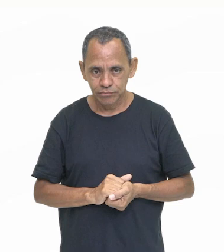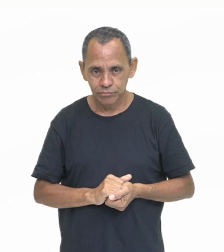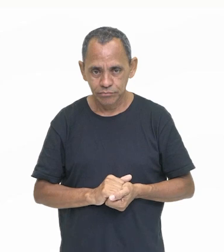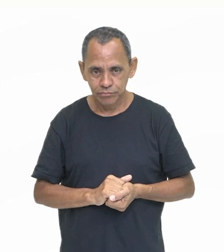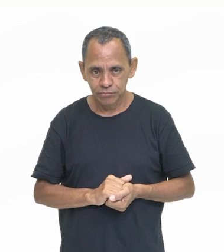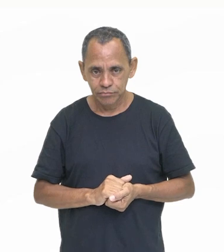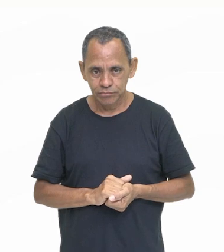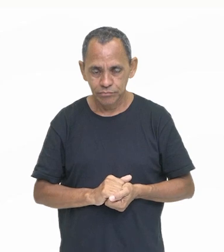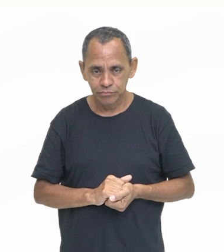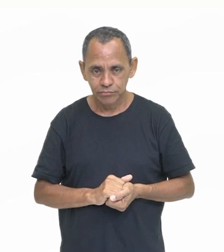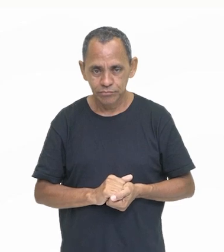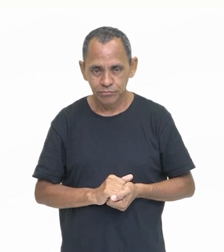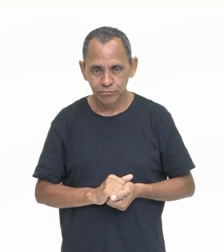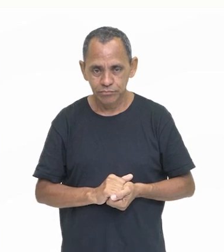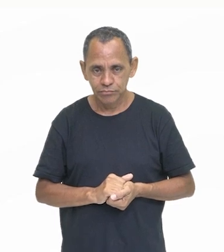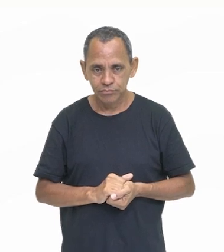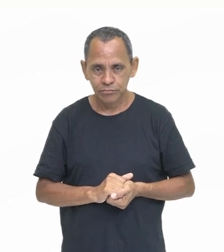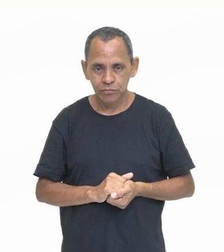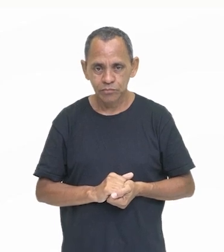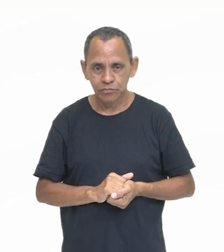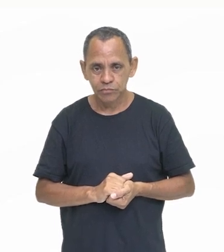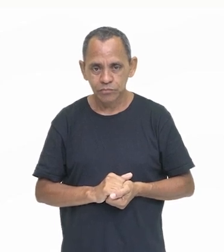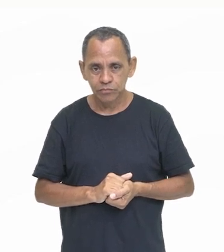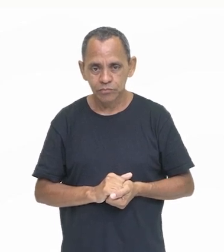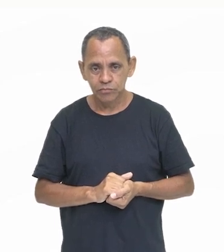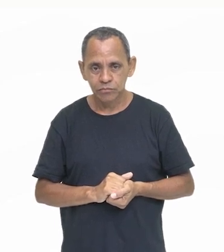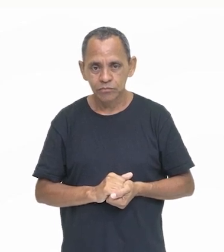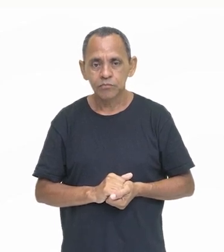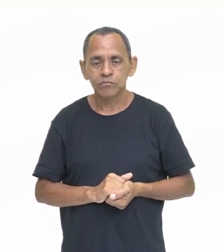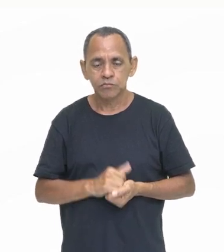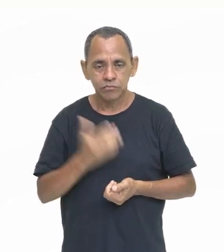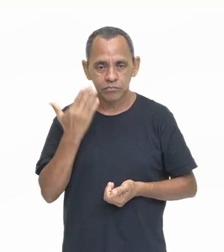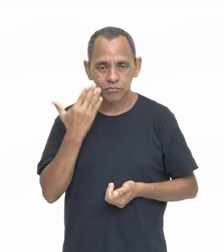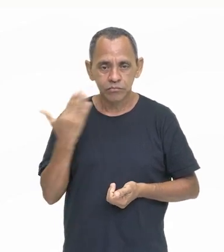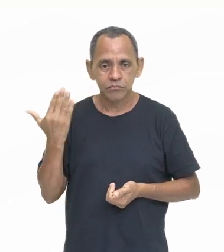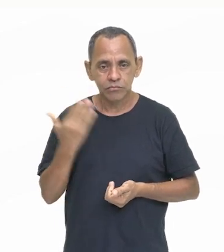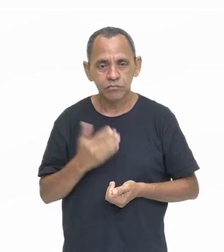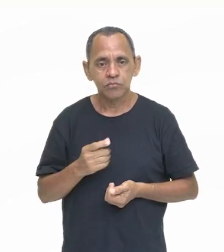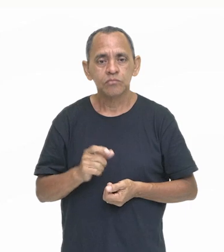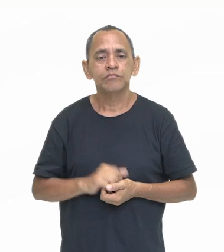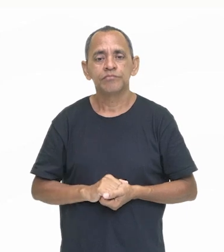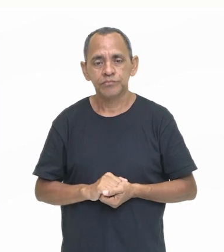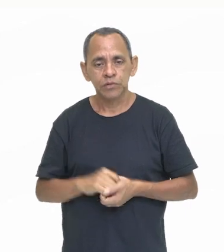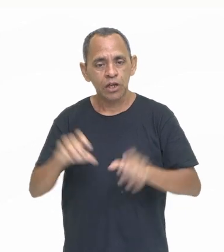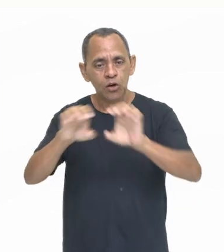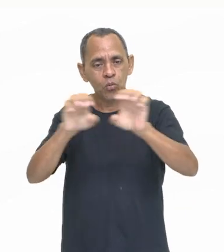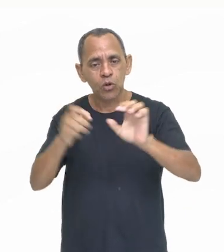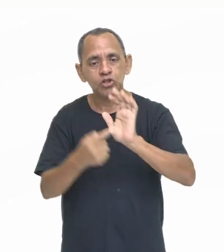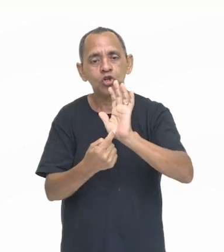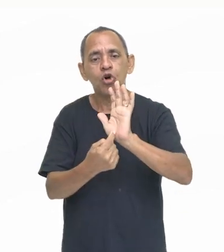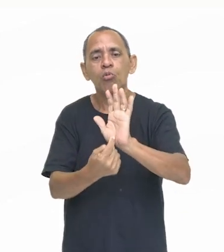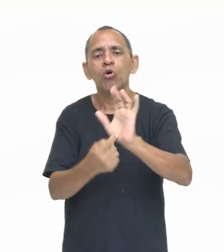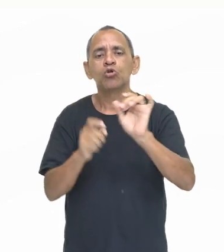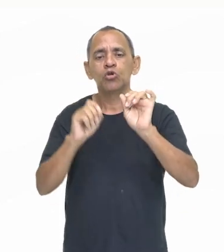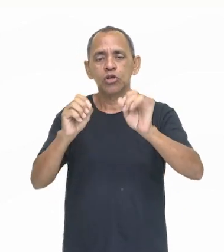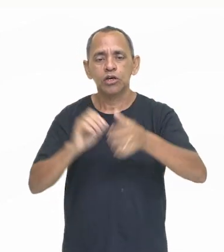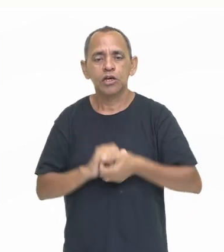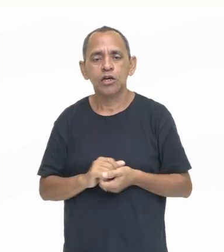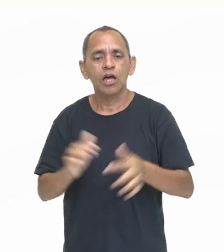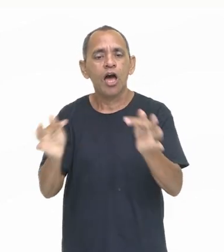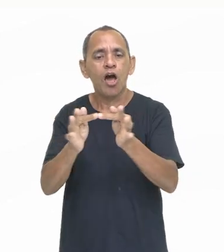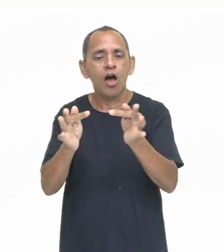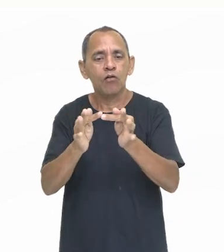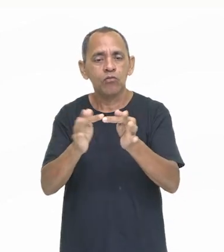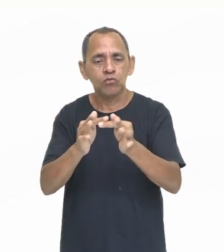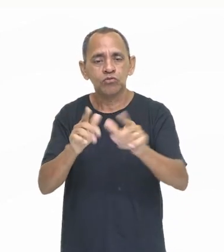pode escrever somente o 3, tá? Então, isso aqui é a restrição da nossa função aí da letra B, tá? Com isso, a gente